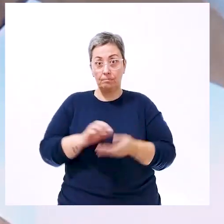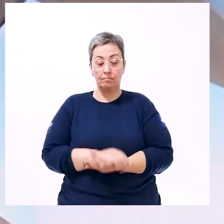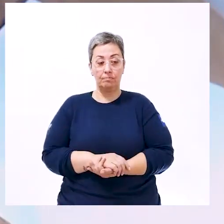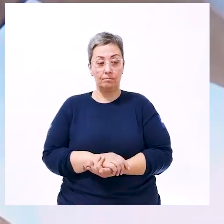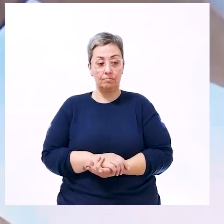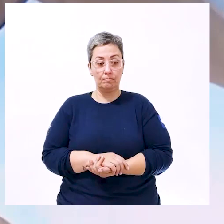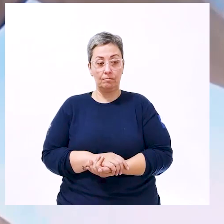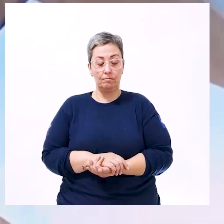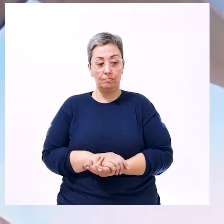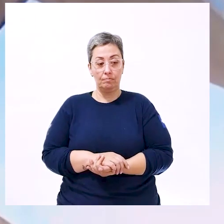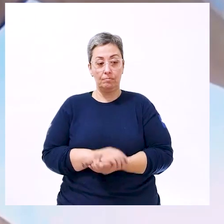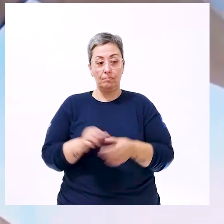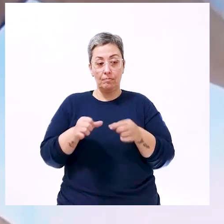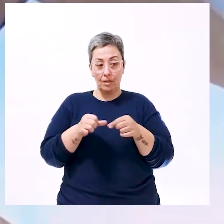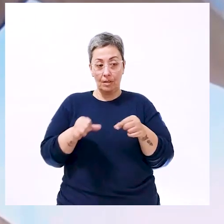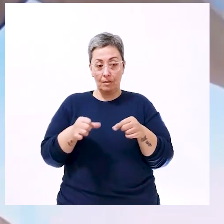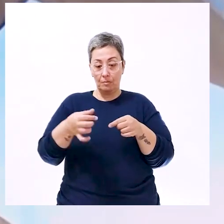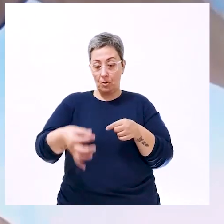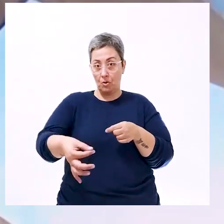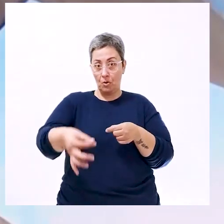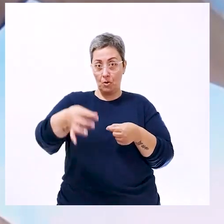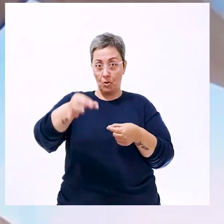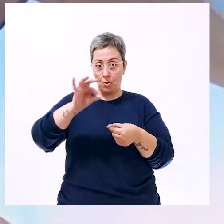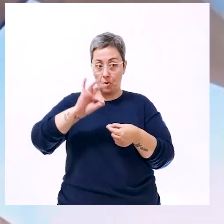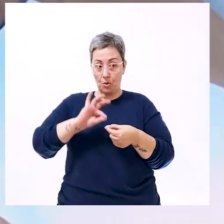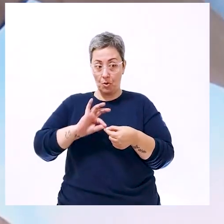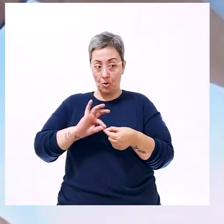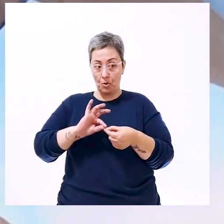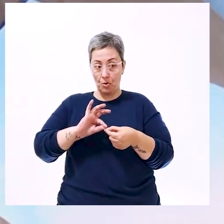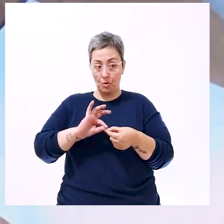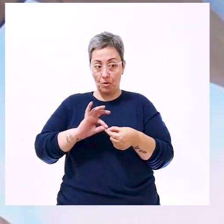Agora dobra ao meio para fazer a marcação.